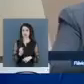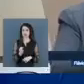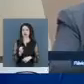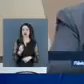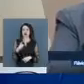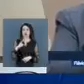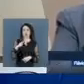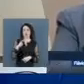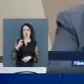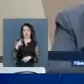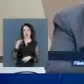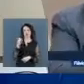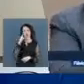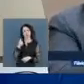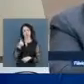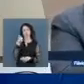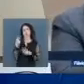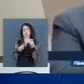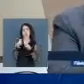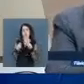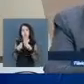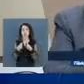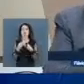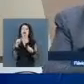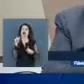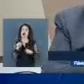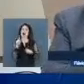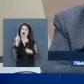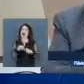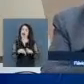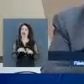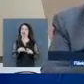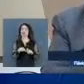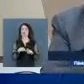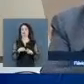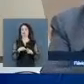temática central para o Congresso Nacional e, obviamente, para o Poder Executivo.